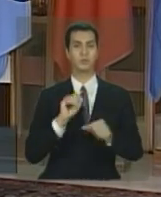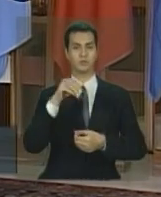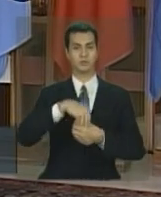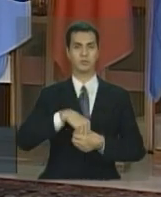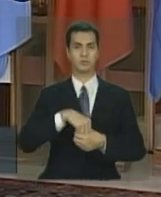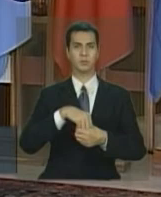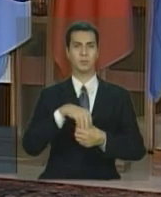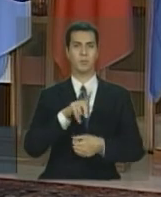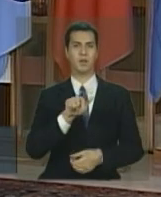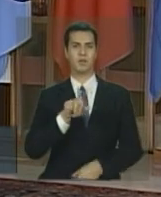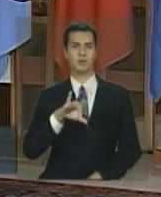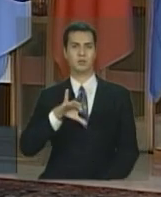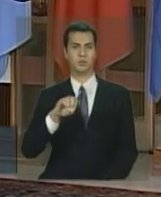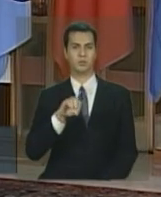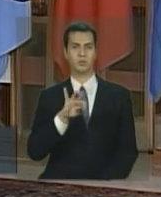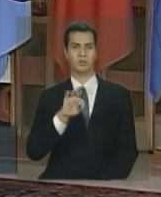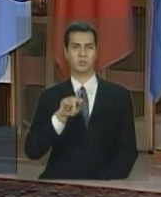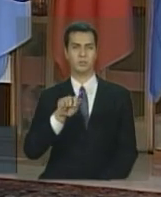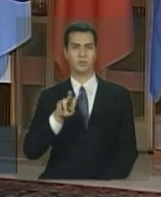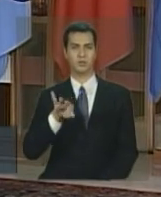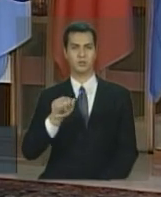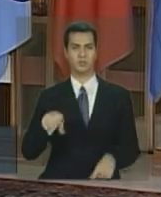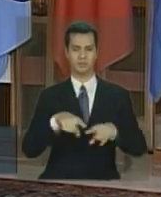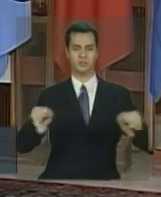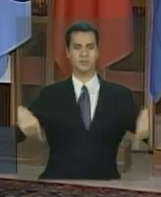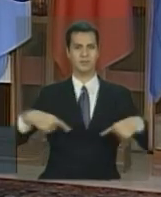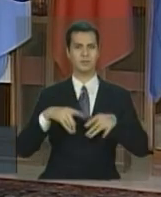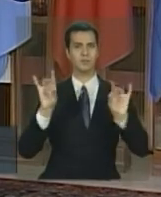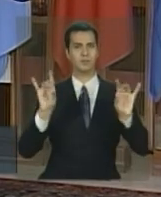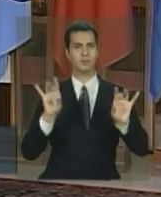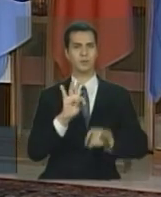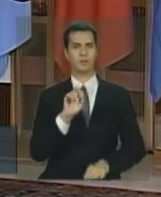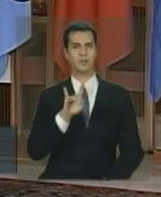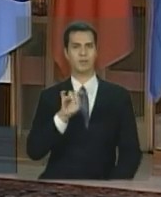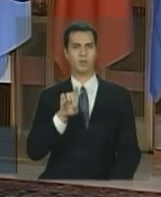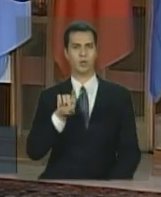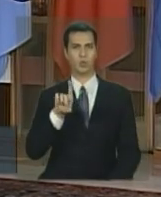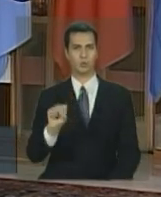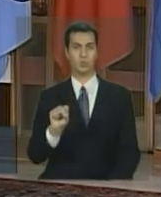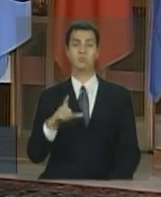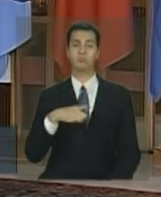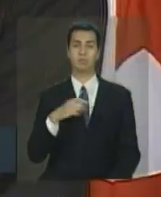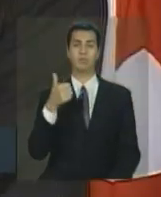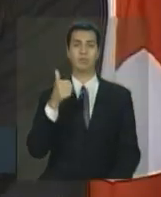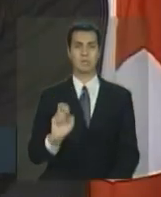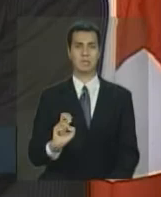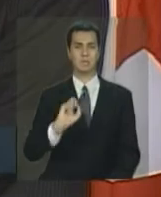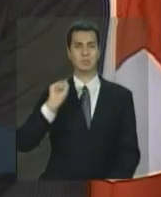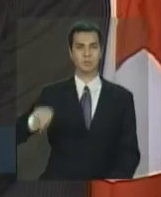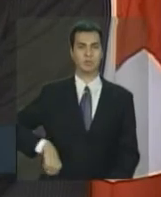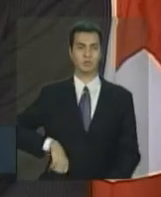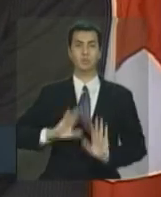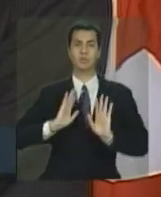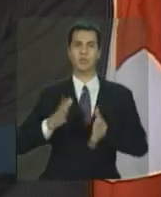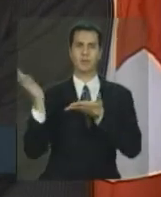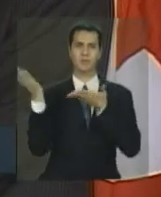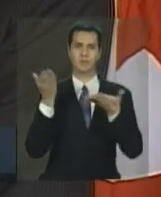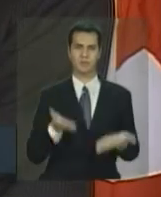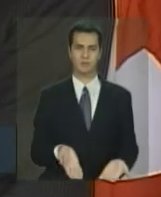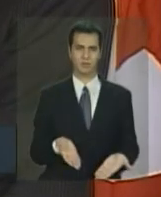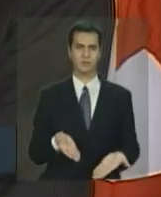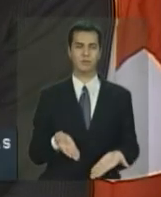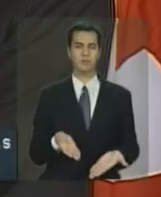Palácio do Itamaraty, na Sala dos Tratados. 15 embaixadores já foram recebidos